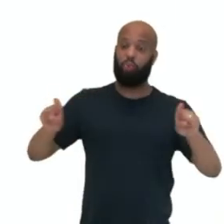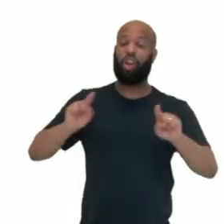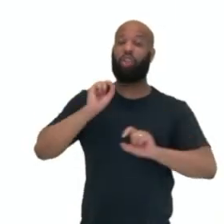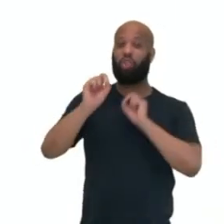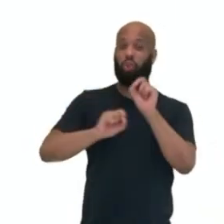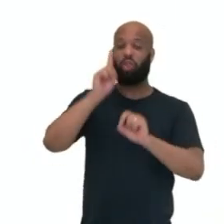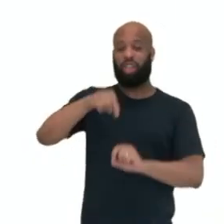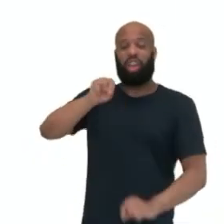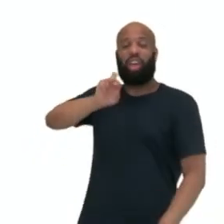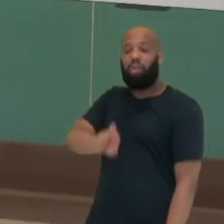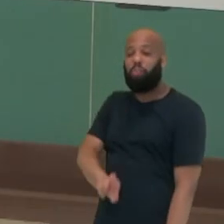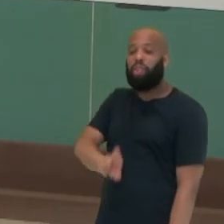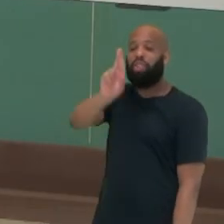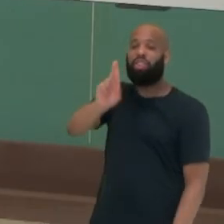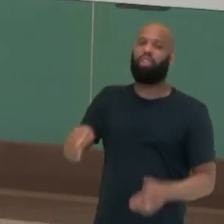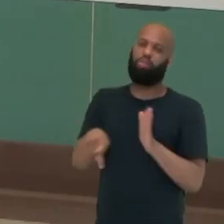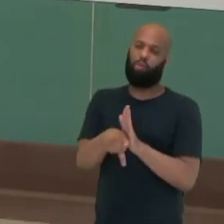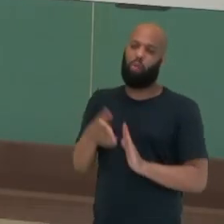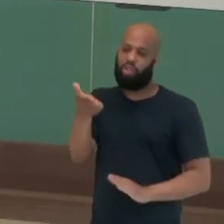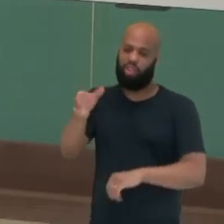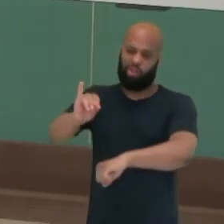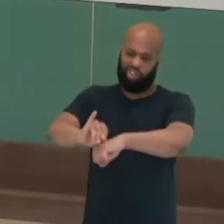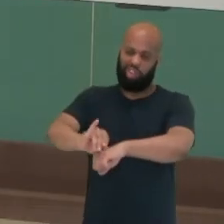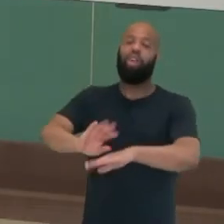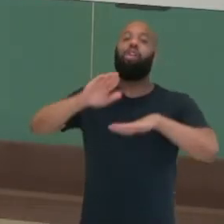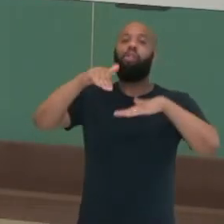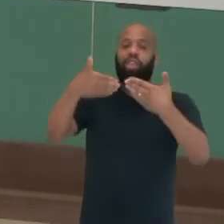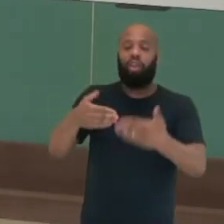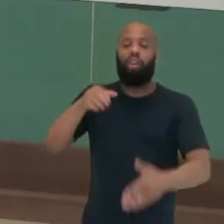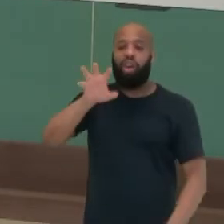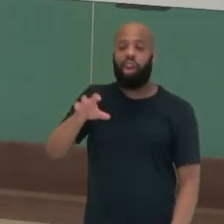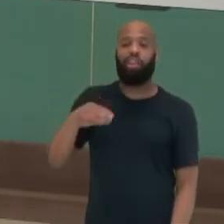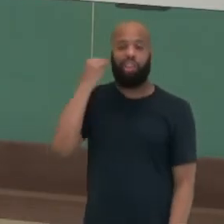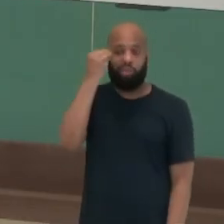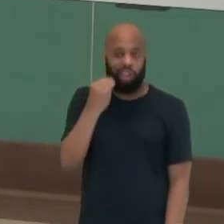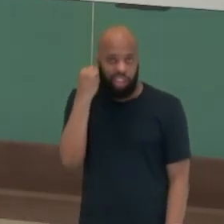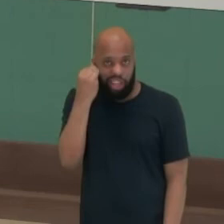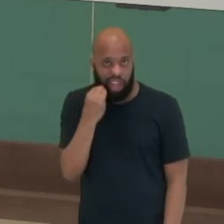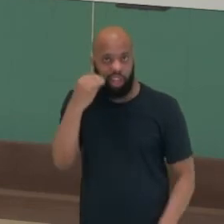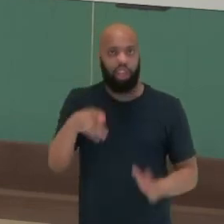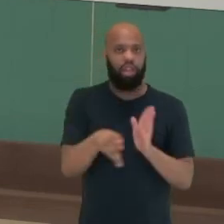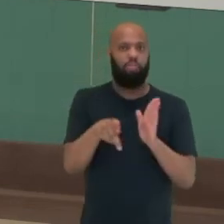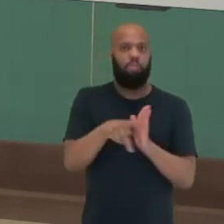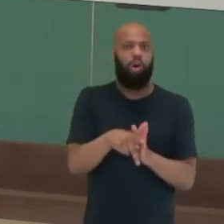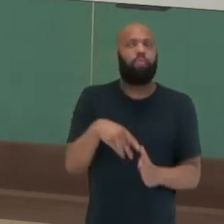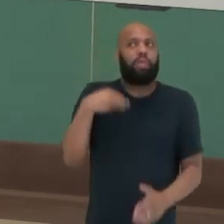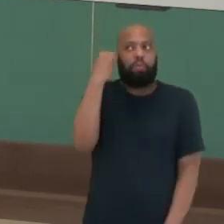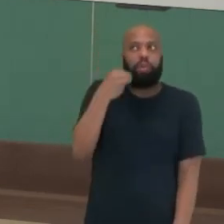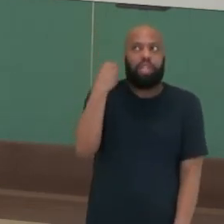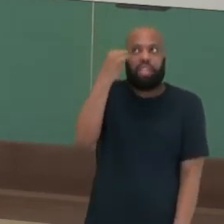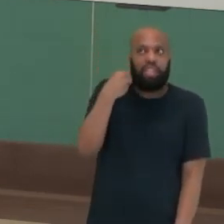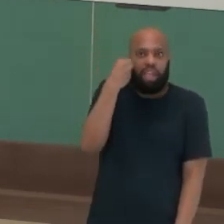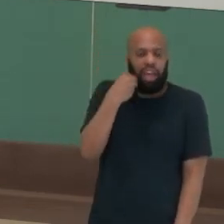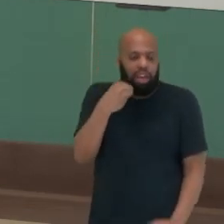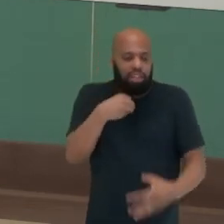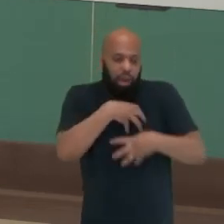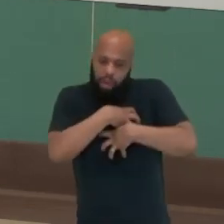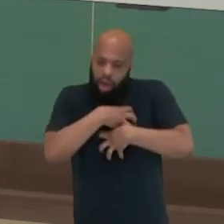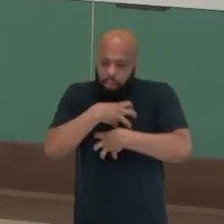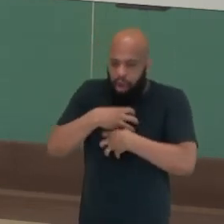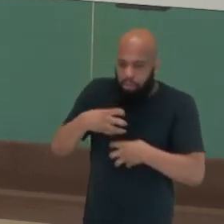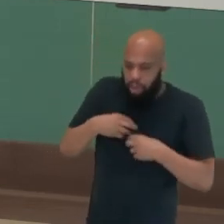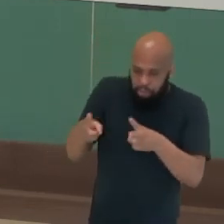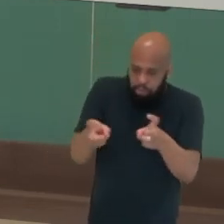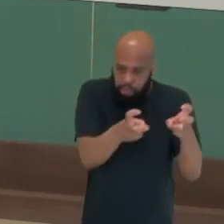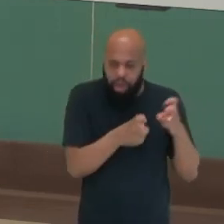sua representação. Então, essas experiências sensoriais, as impressões sensoriais, são